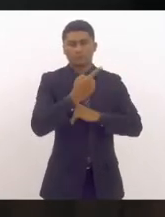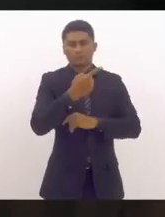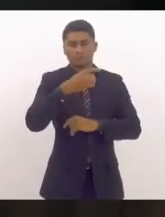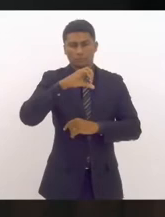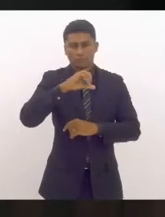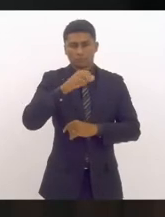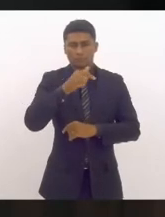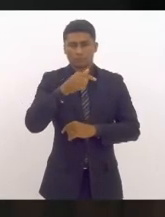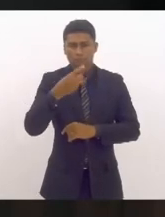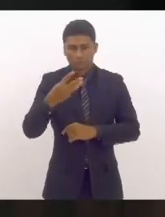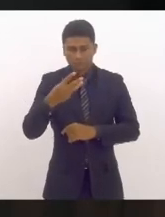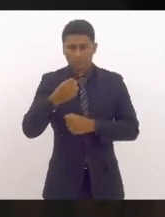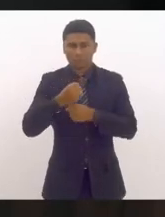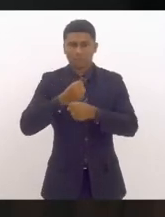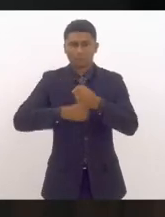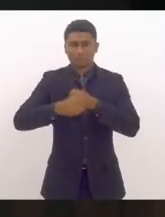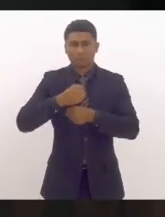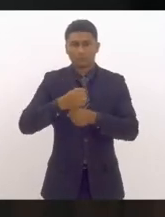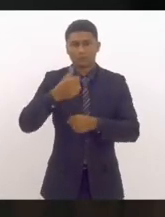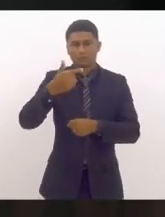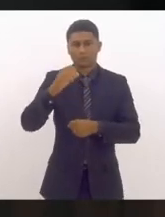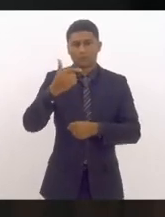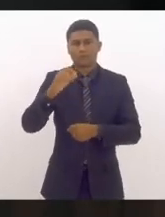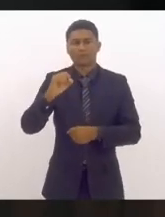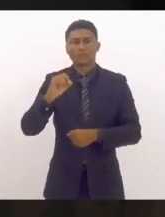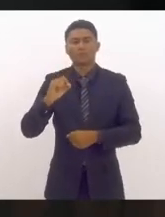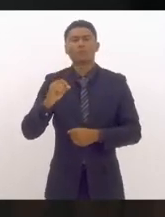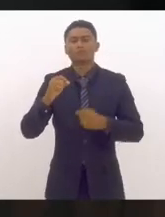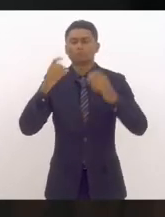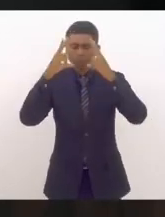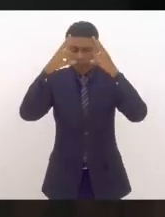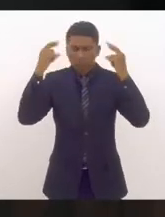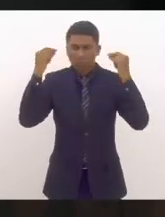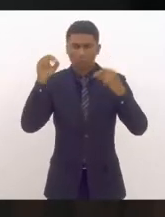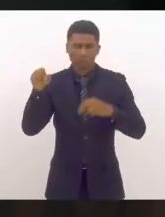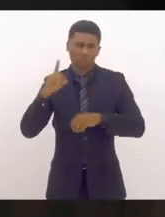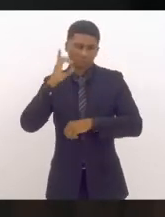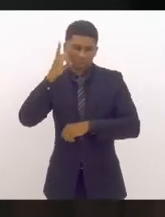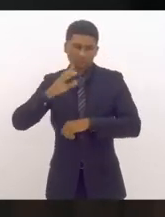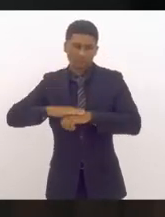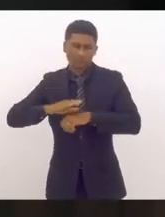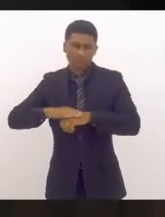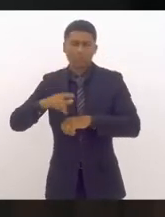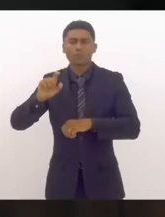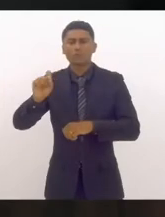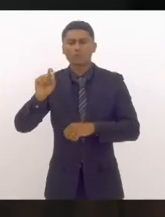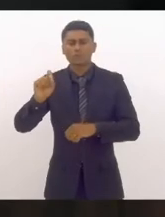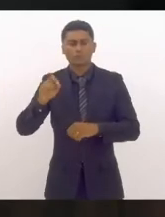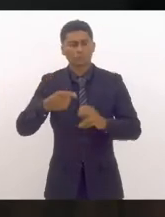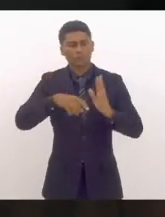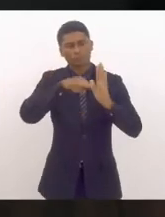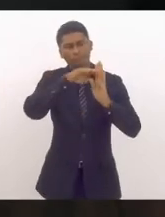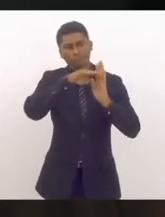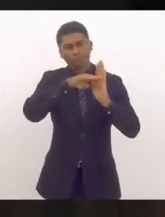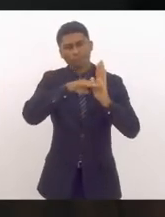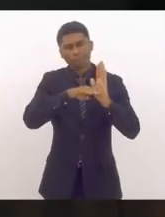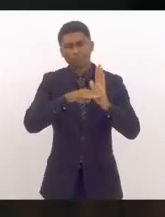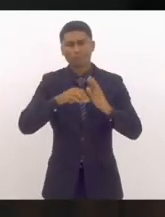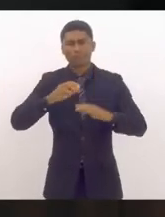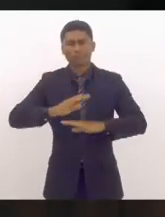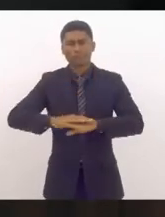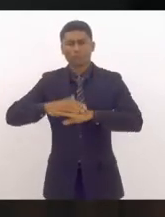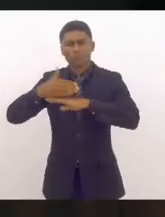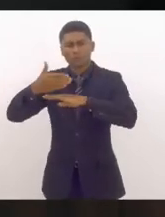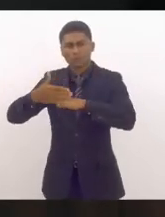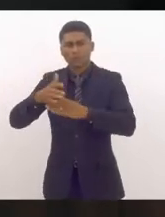2973 de 2020, de autoria do deputado da enfermeira Rejane, que estabelece critérios e condições para a destinação de computadores, tablets,